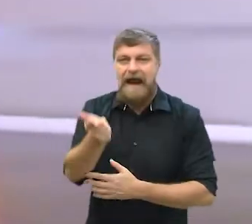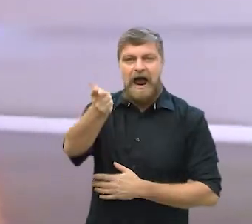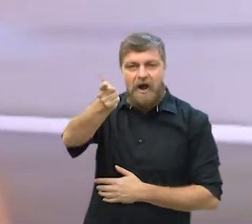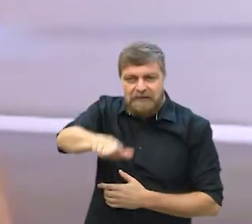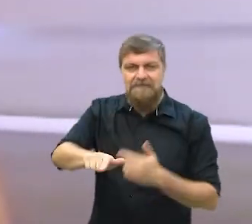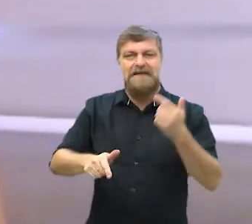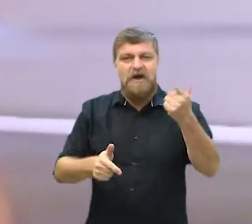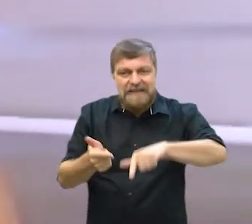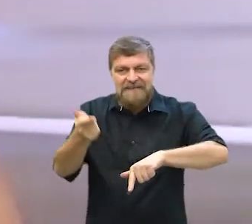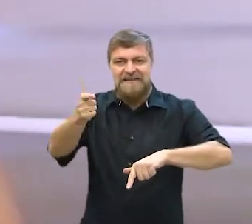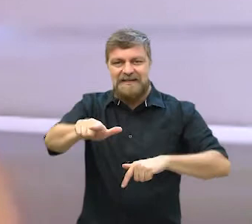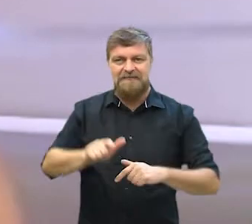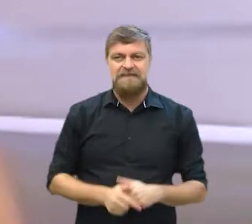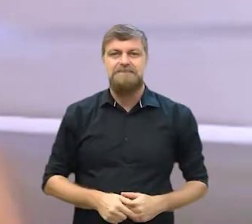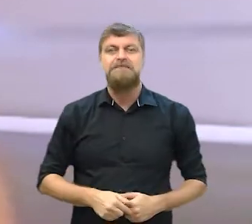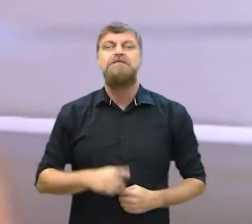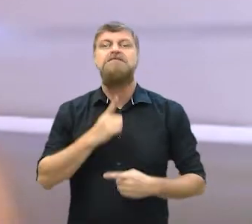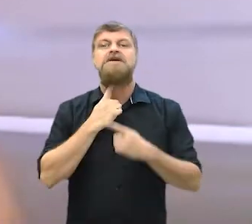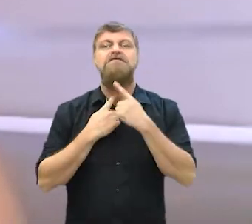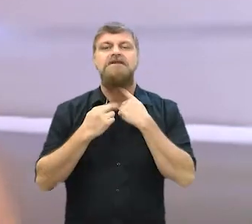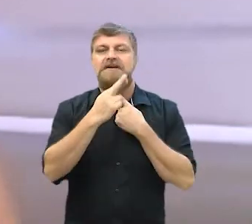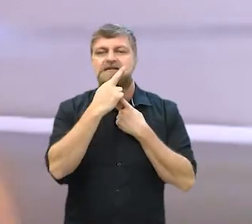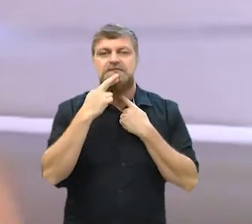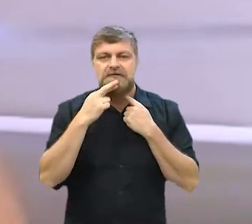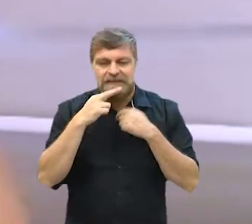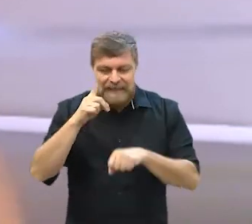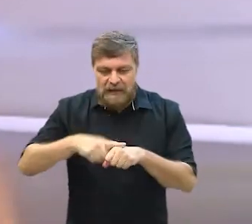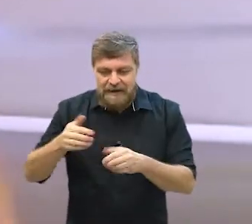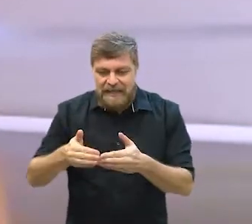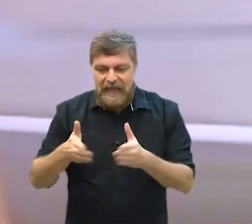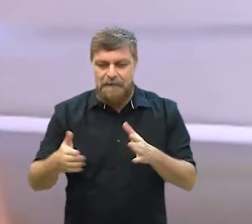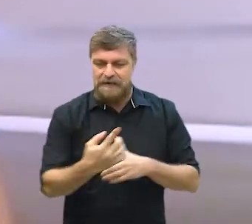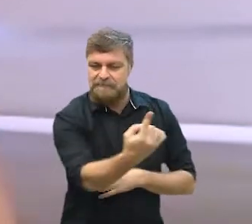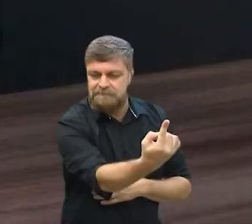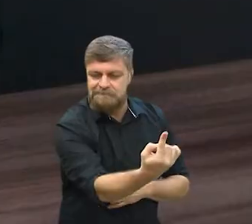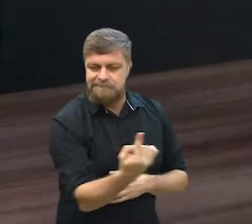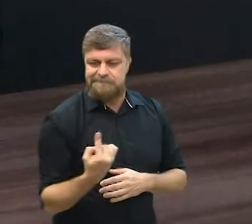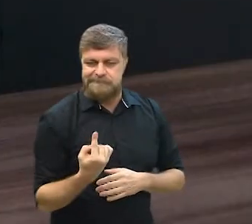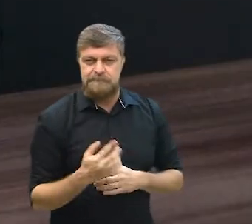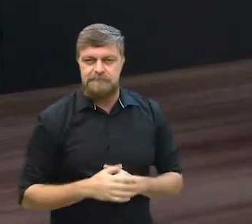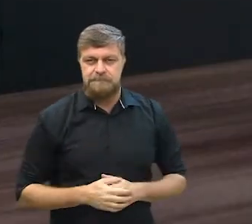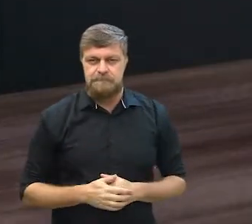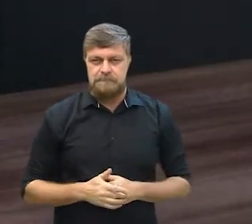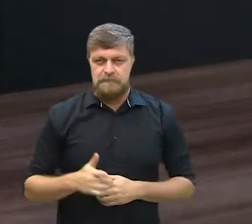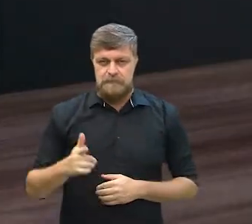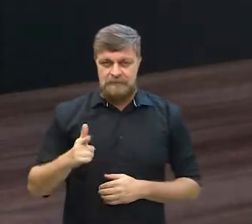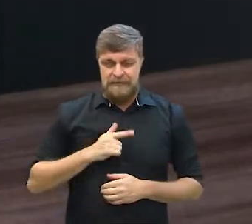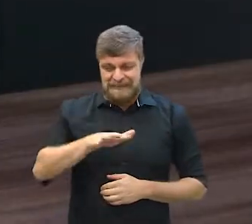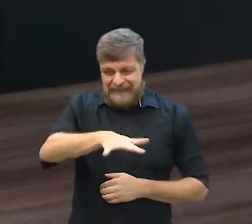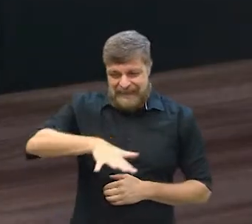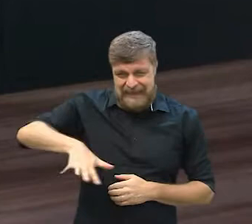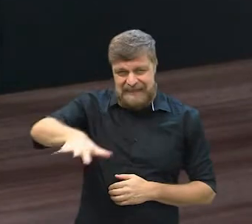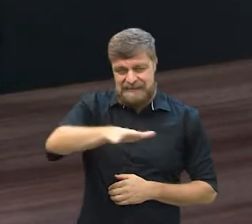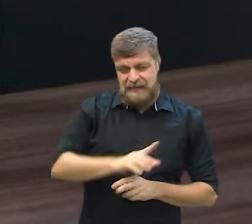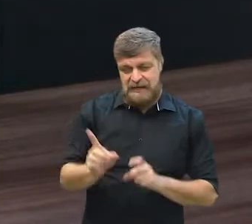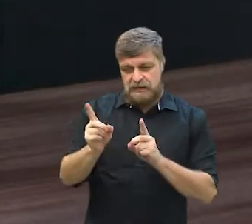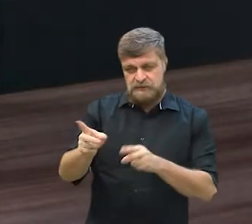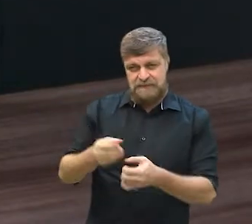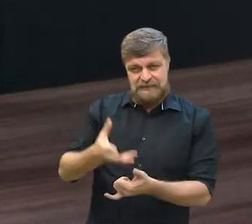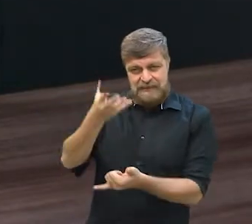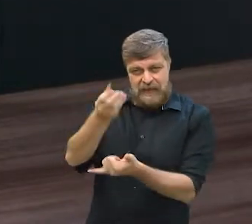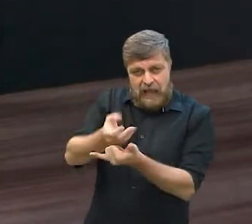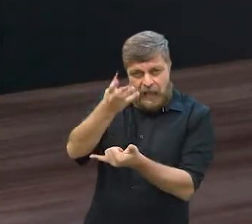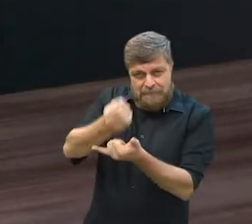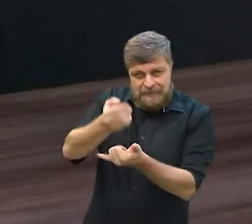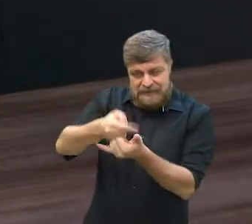aquele pedido novamente, que considerassem ir até o restaurante uma vez que os salões fossem abertos. Ludmila, a gente tem uma questão aí no mercado